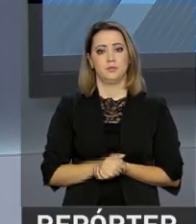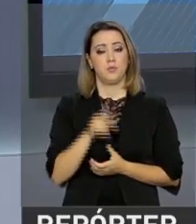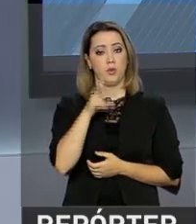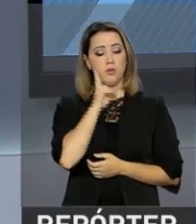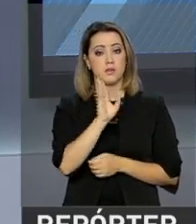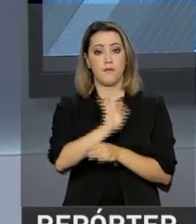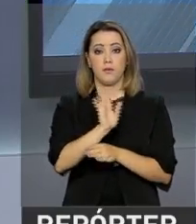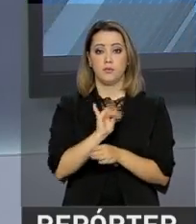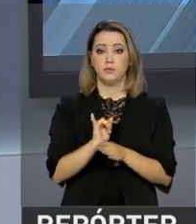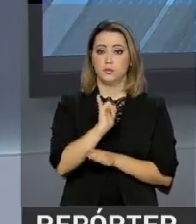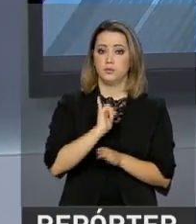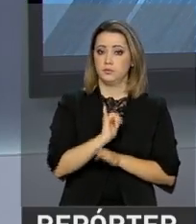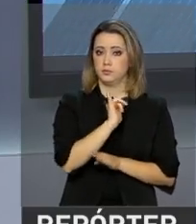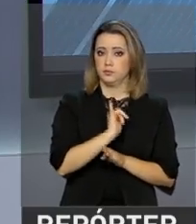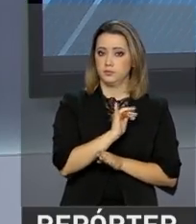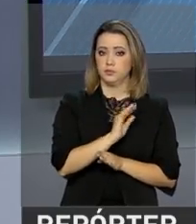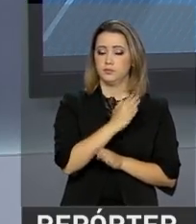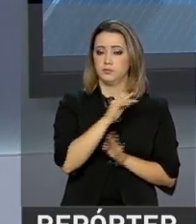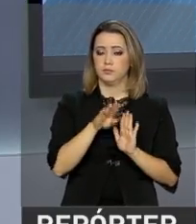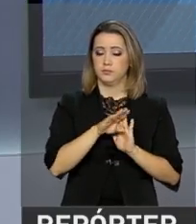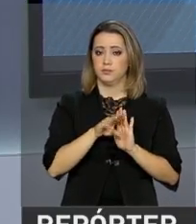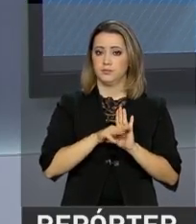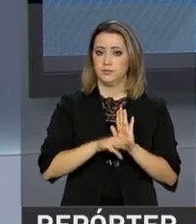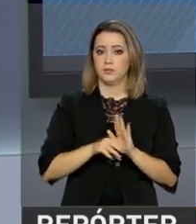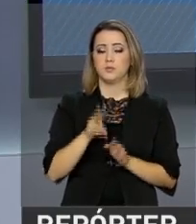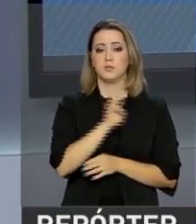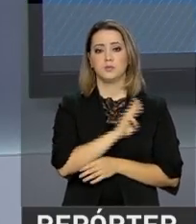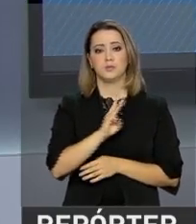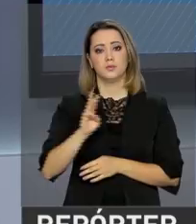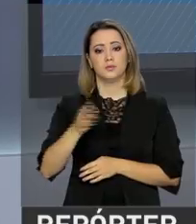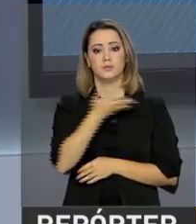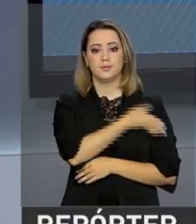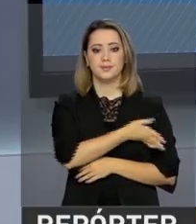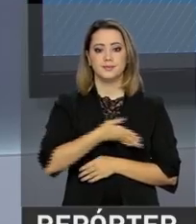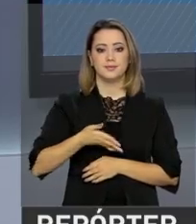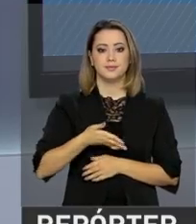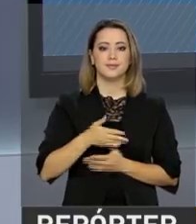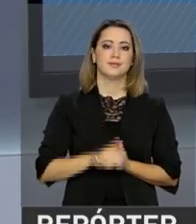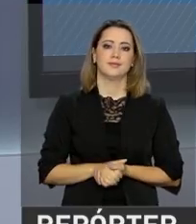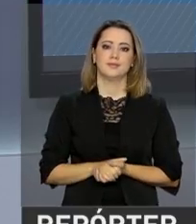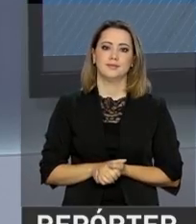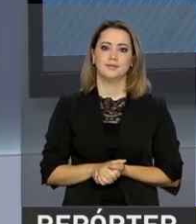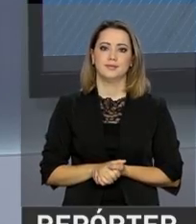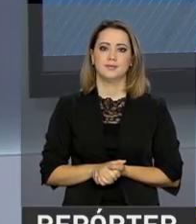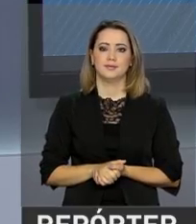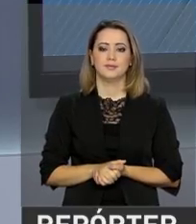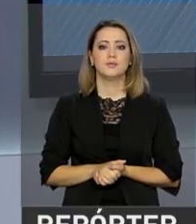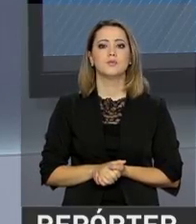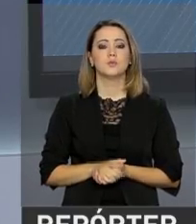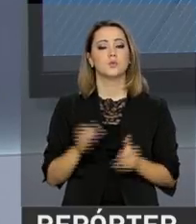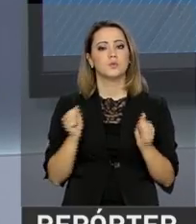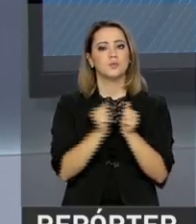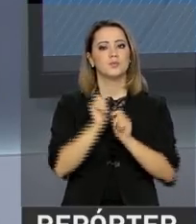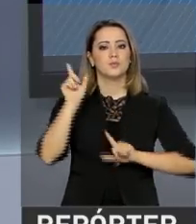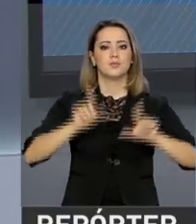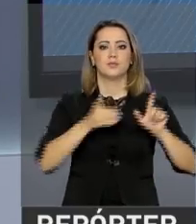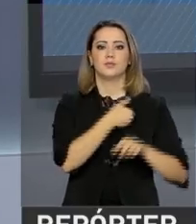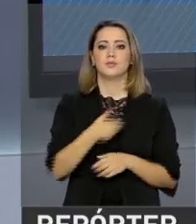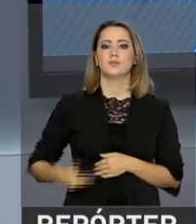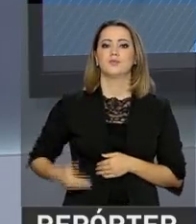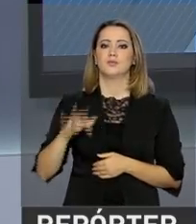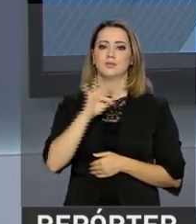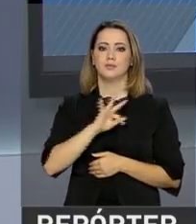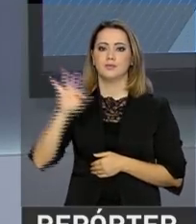edição. Você pode rever as reportagens no YouTube e toda a nossa programação está disponível na internet. Continue com a gente aqui na